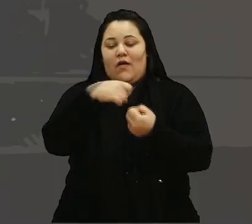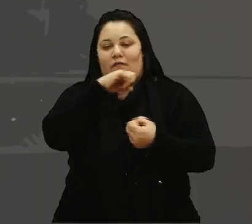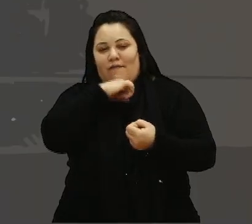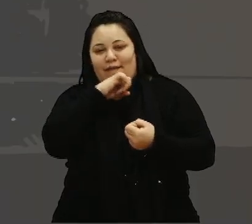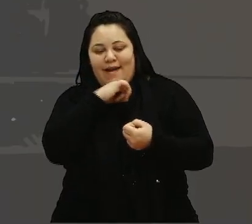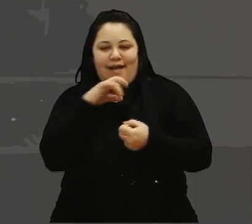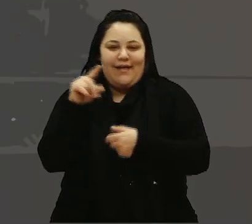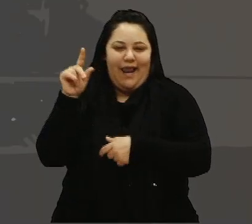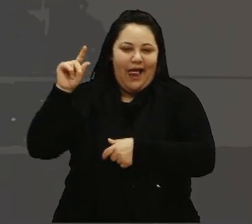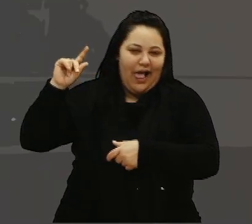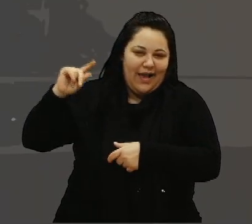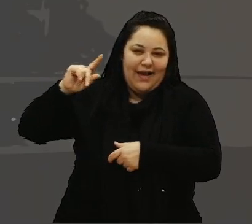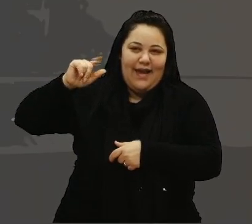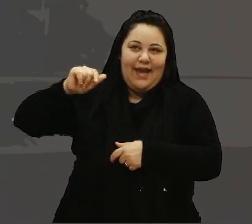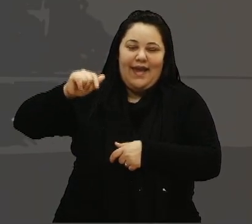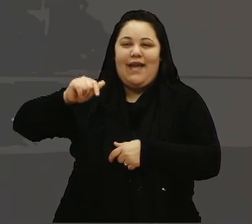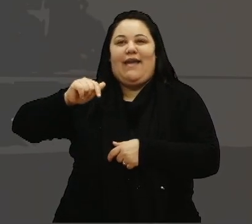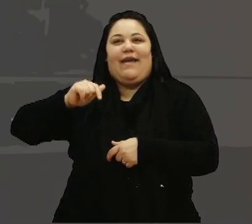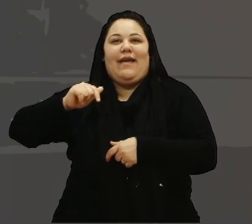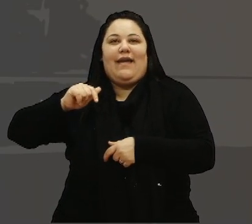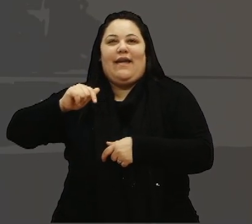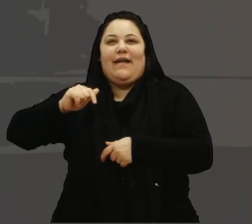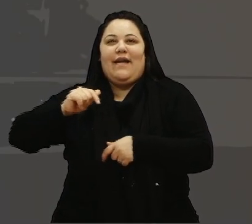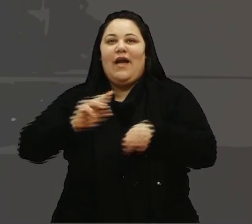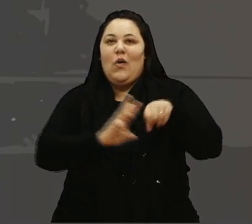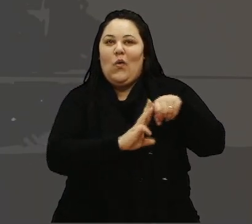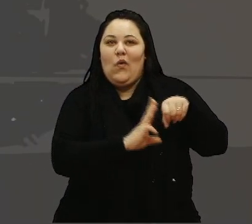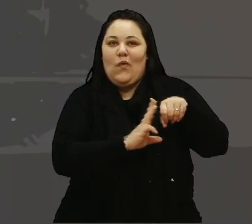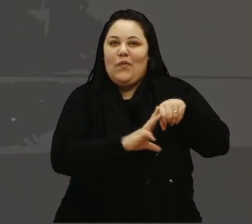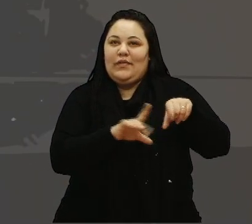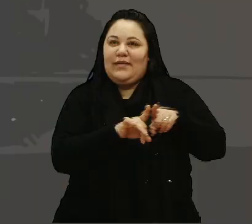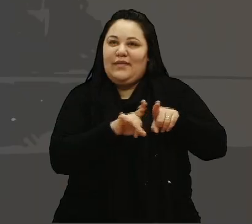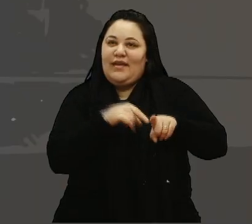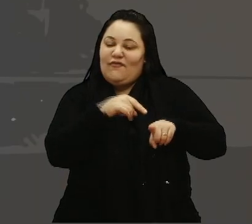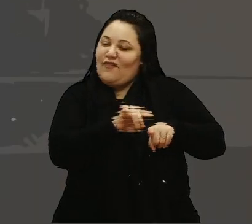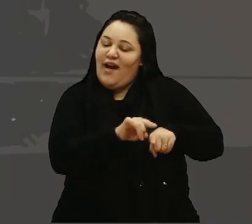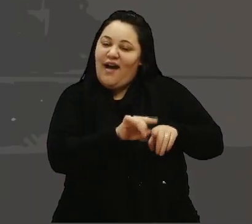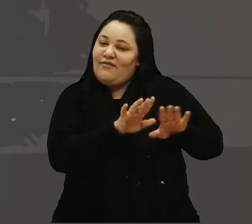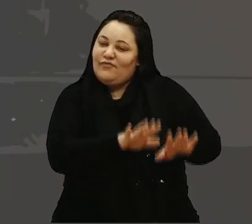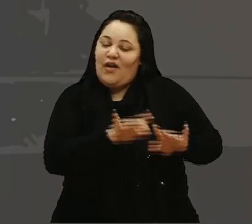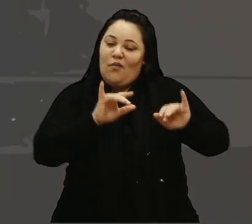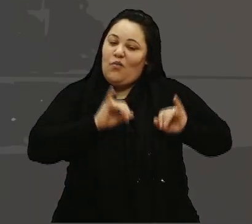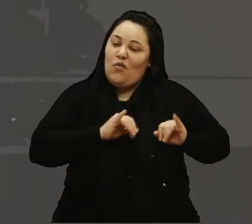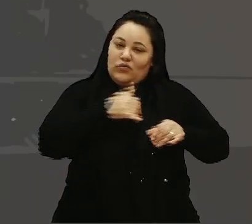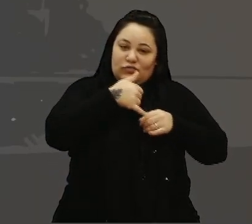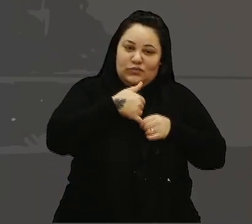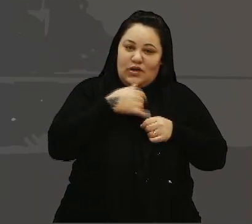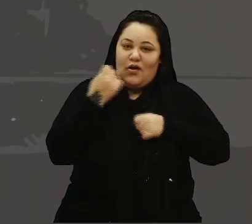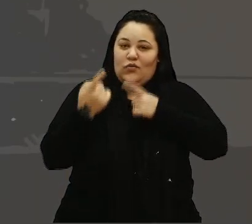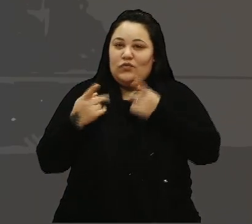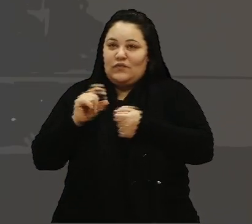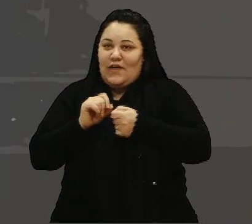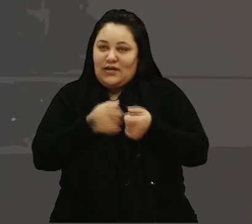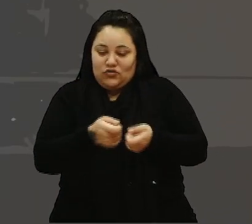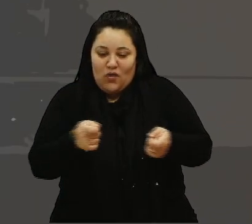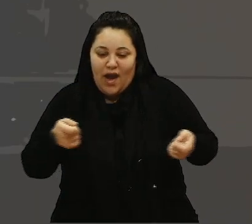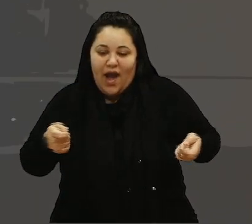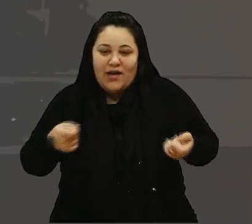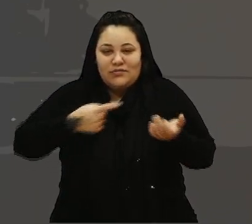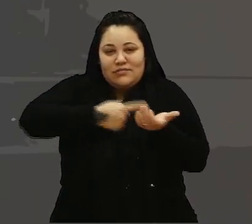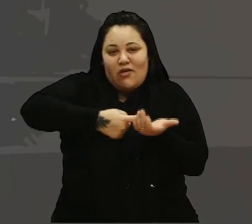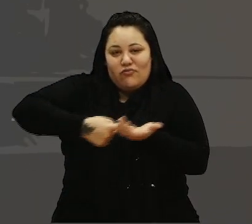combis antigas, mexidas. Então o pessoal vai ali, fica de boa, toma um chimarrão, uns fazem um salchipão,